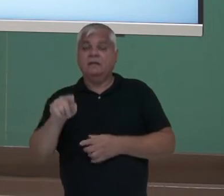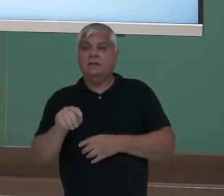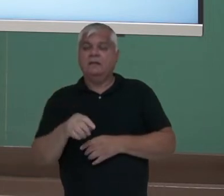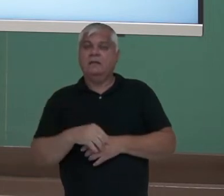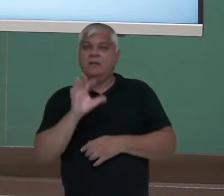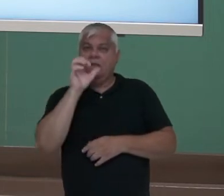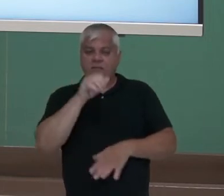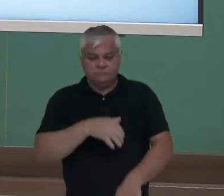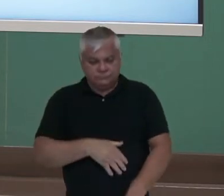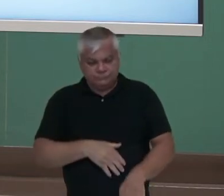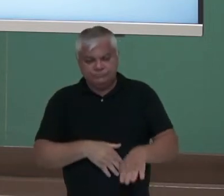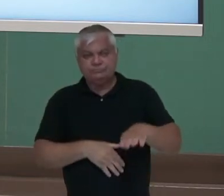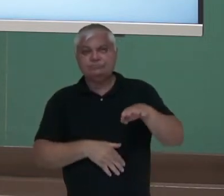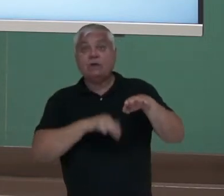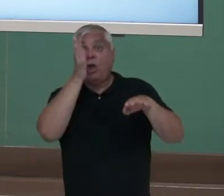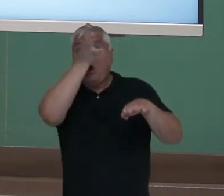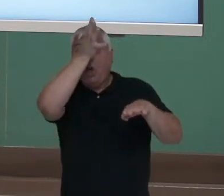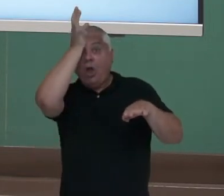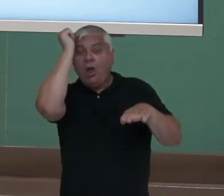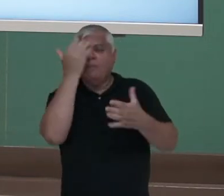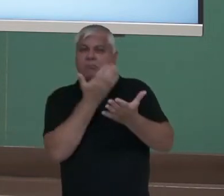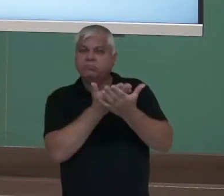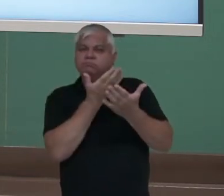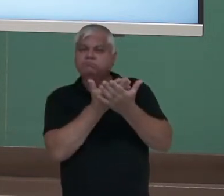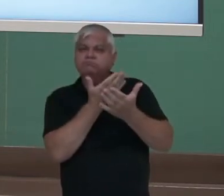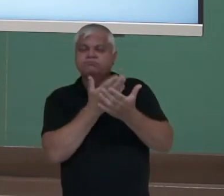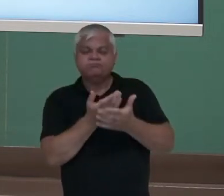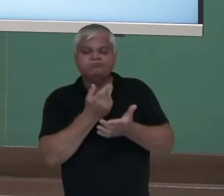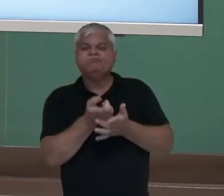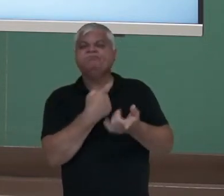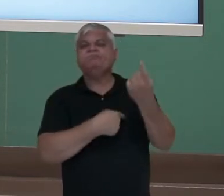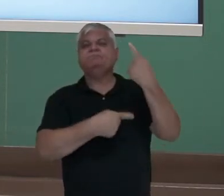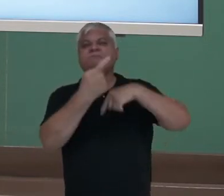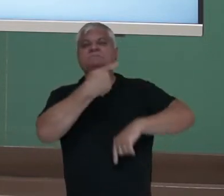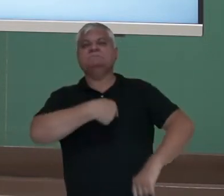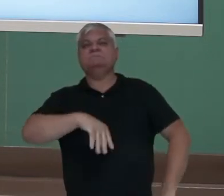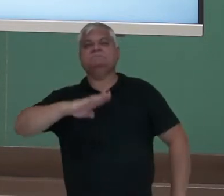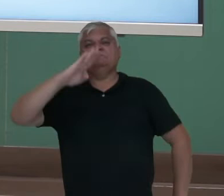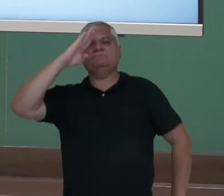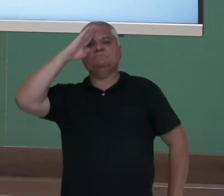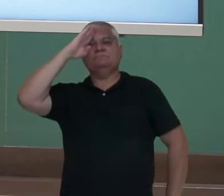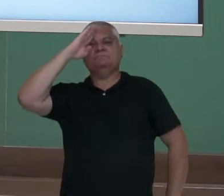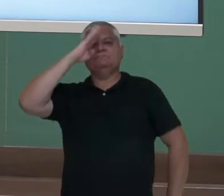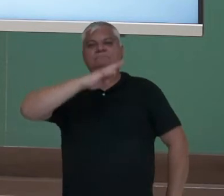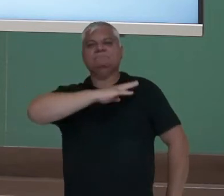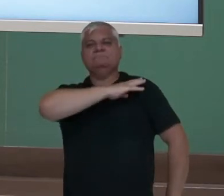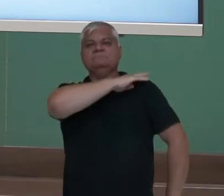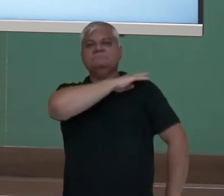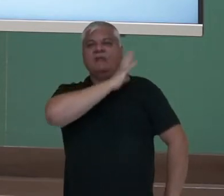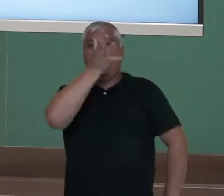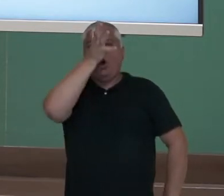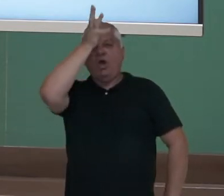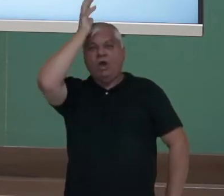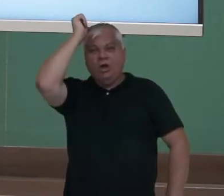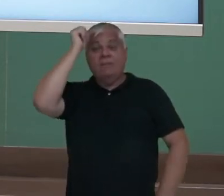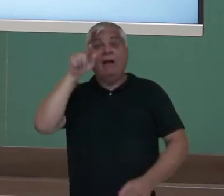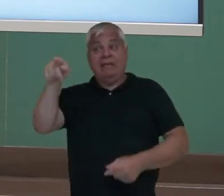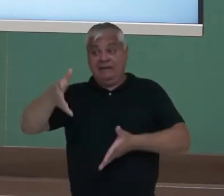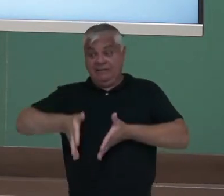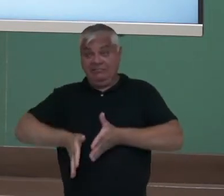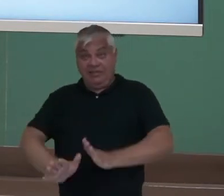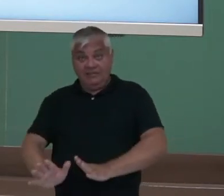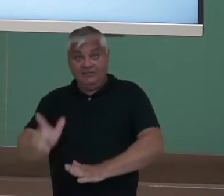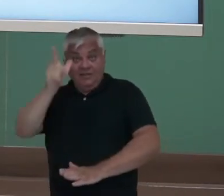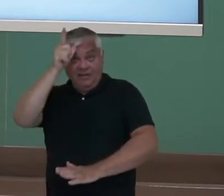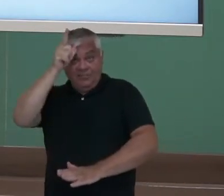Roma e se tornou um soldado romano. Esse processo de aculturação que a gente viu, né? Ele é de origem germânica,